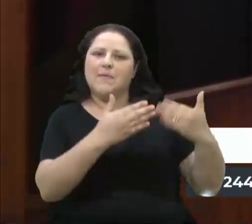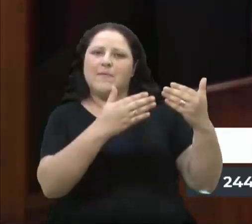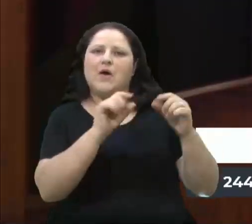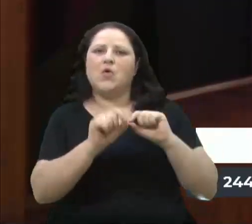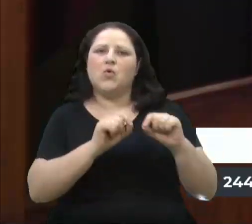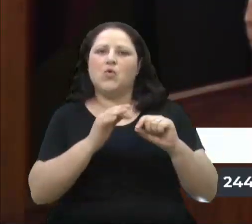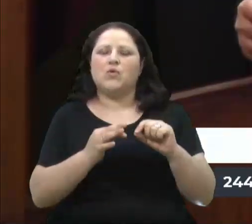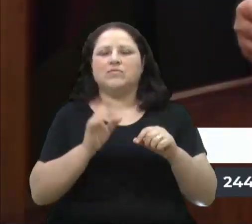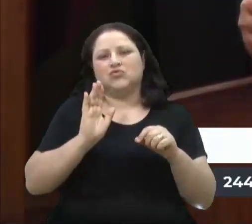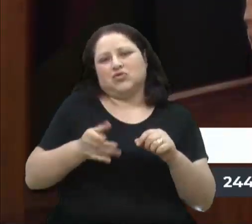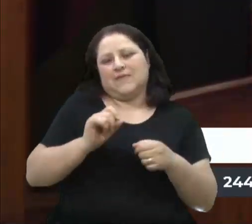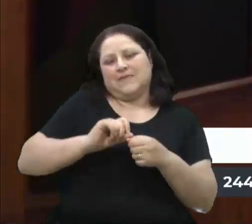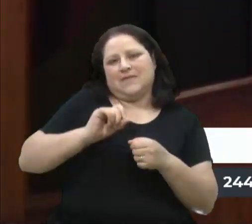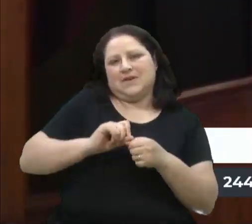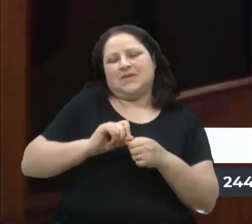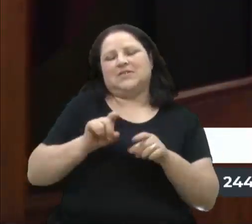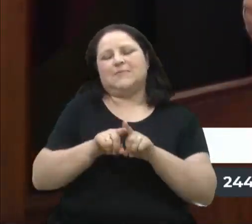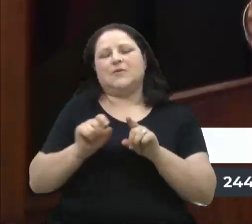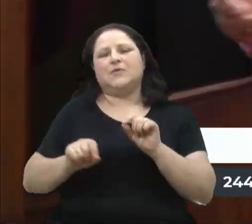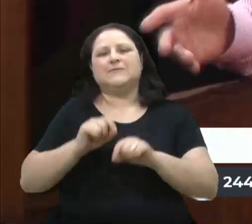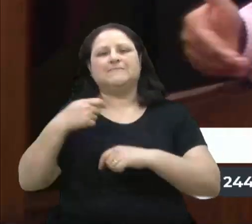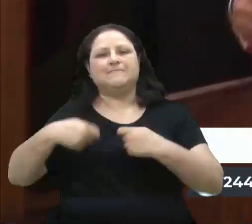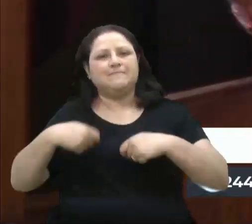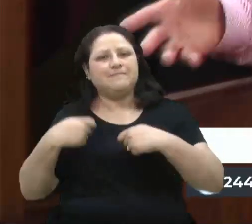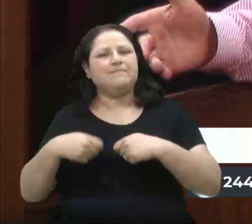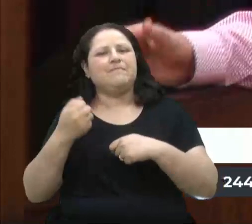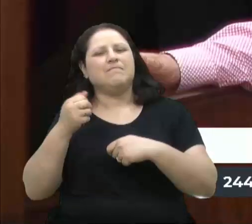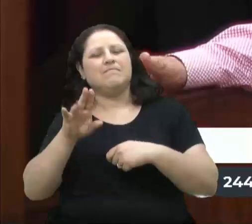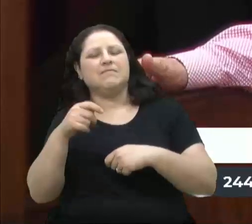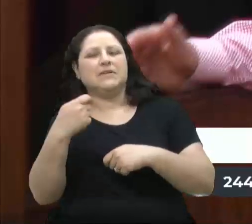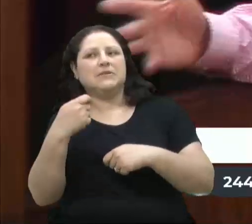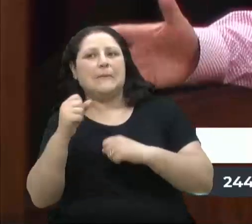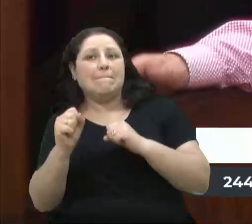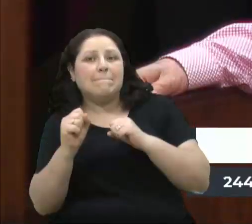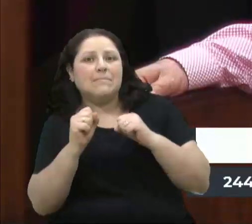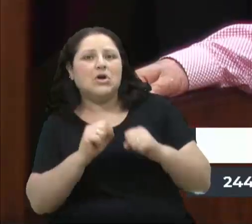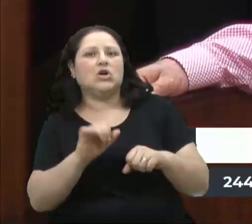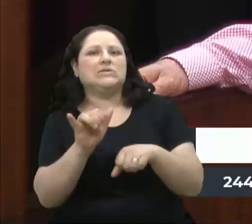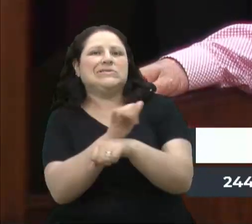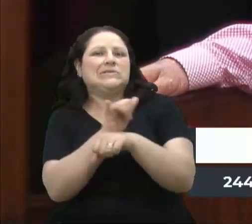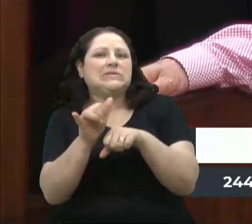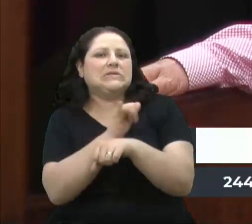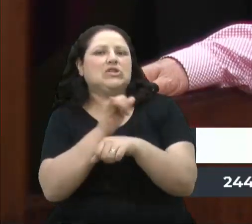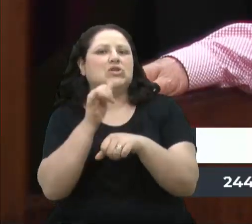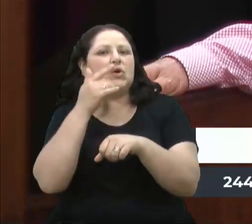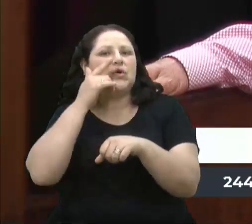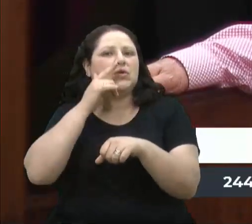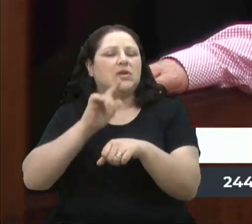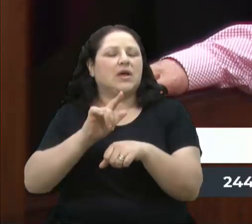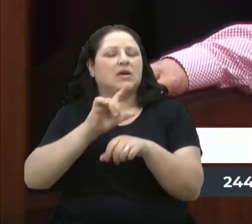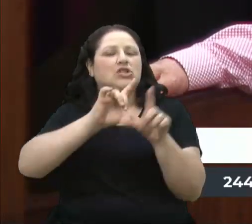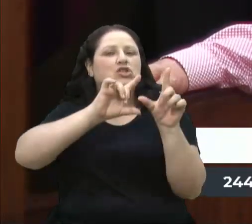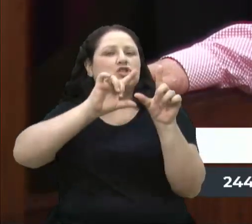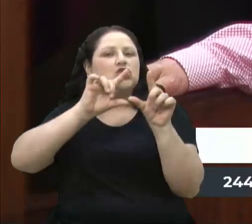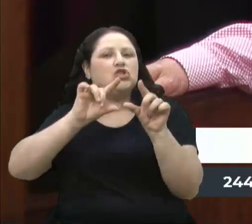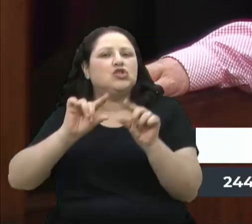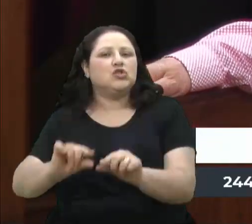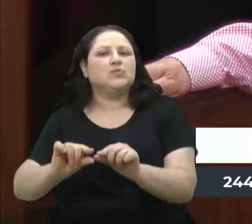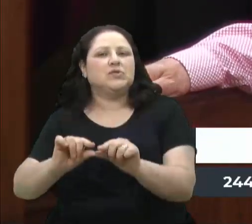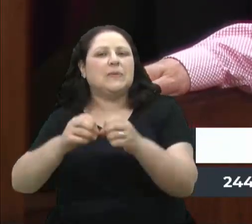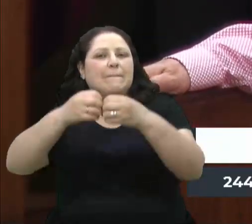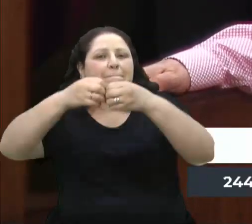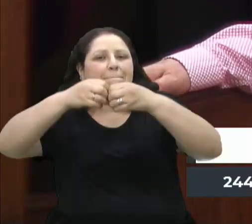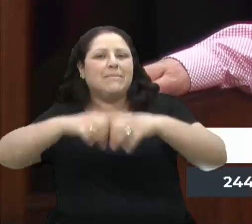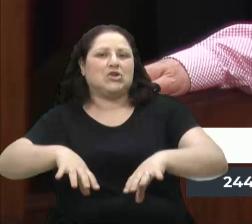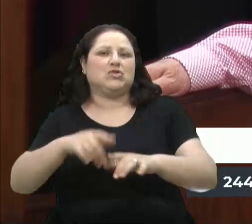está sendo feito e o que precisaria ou daria para fazer, para amenizar um pouco esse tipo